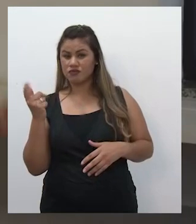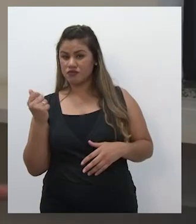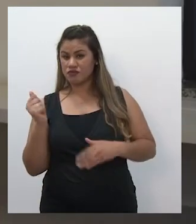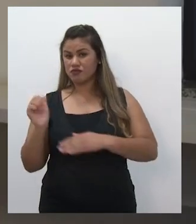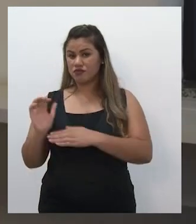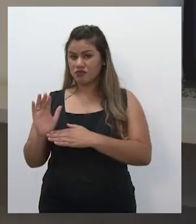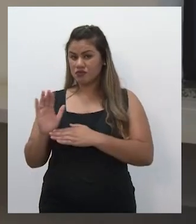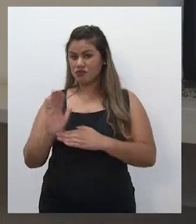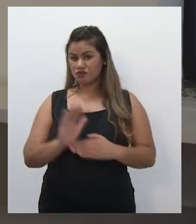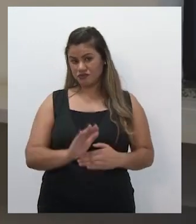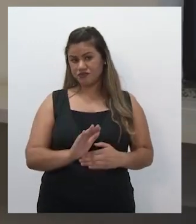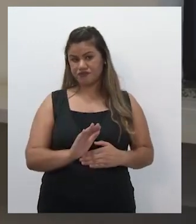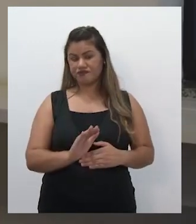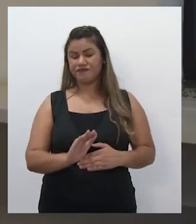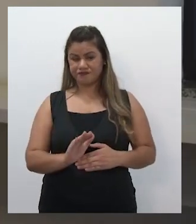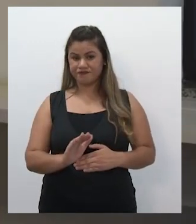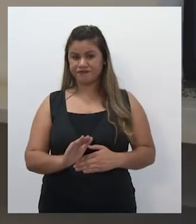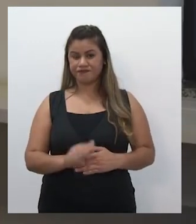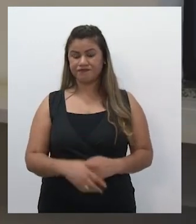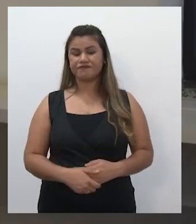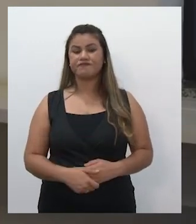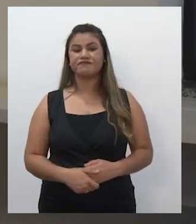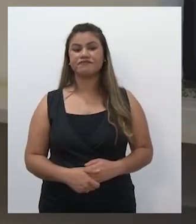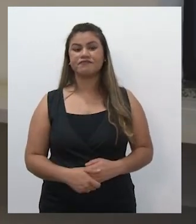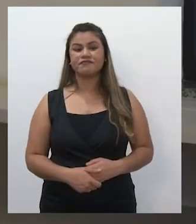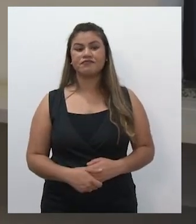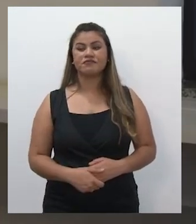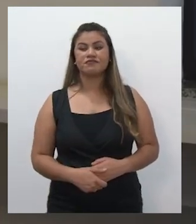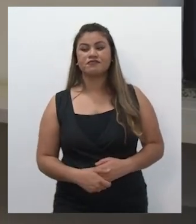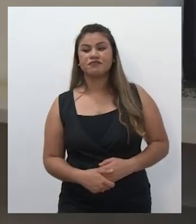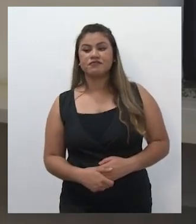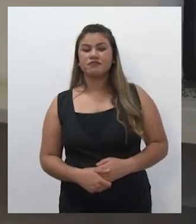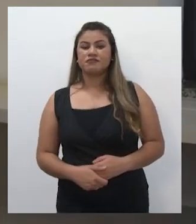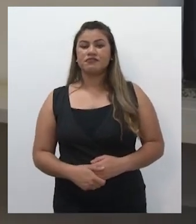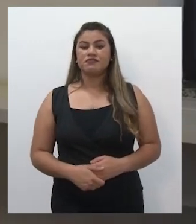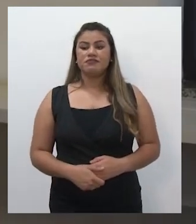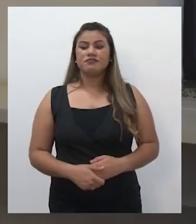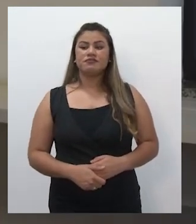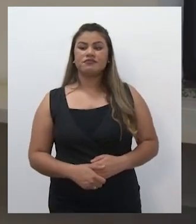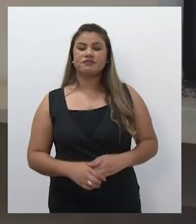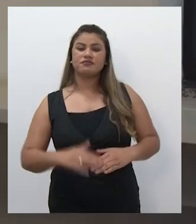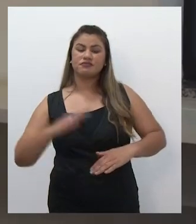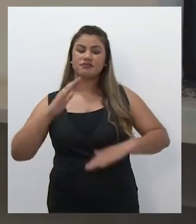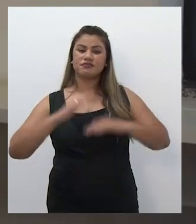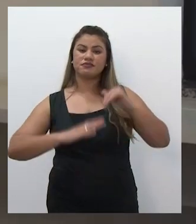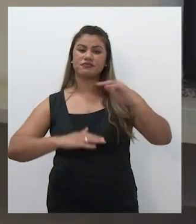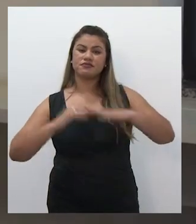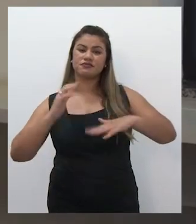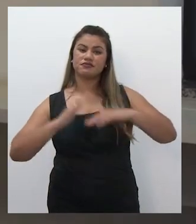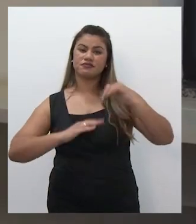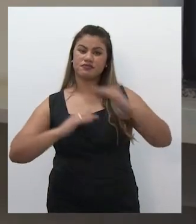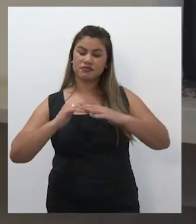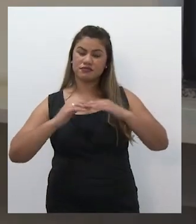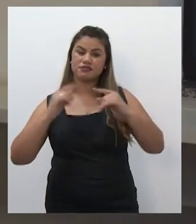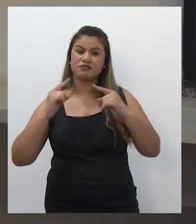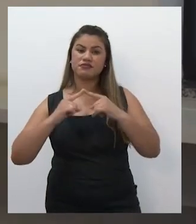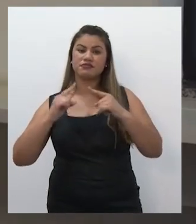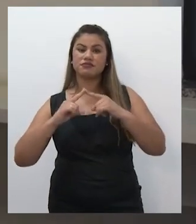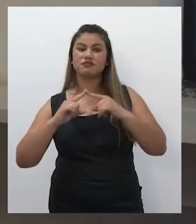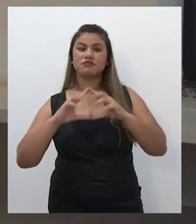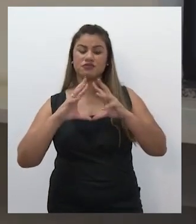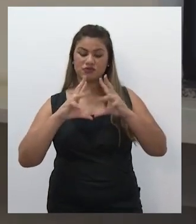para o desenvolvimento dessas competências gerais. E são as habilidades que vão conter aí todos